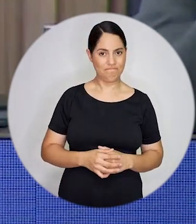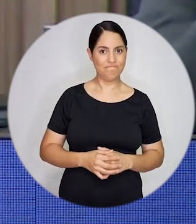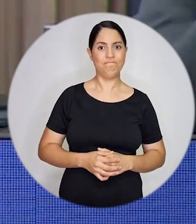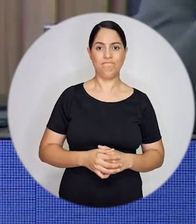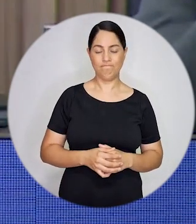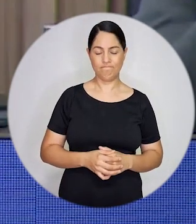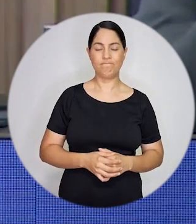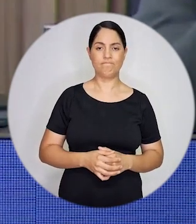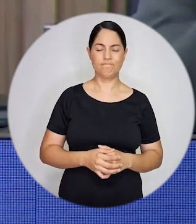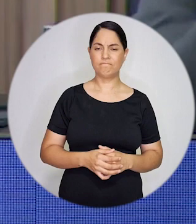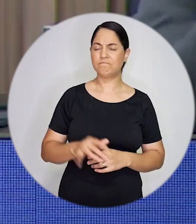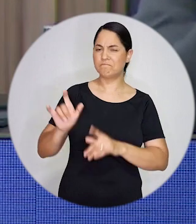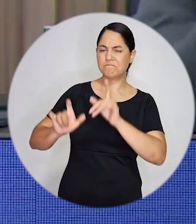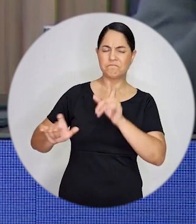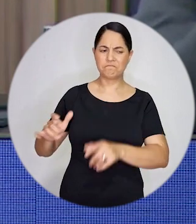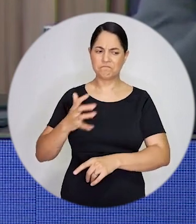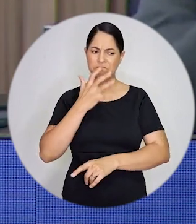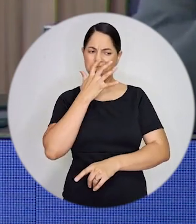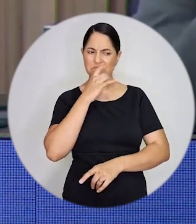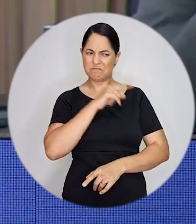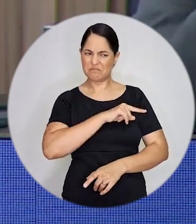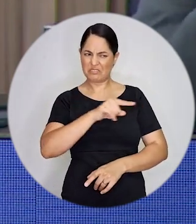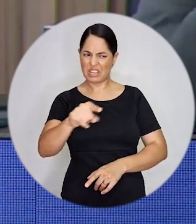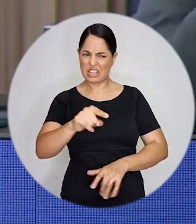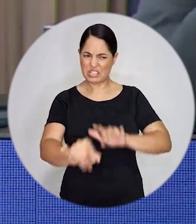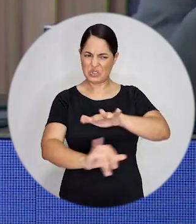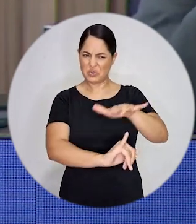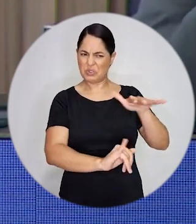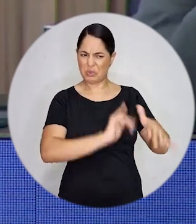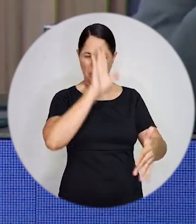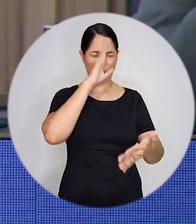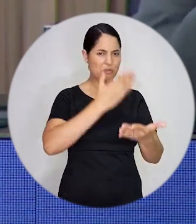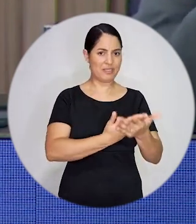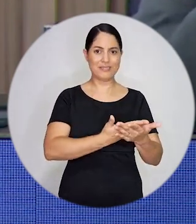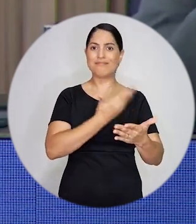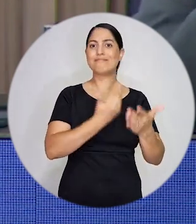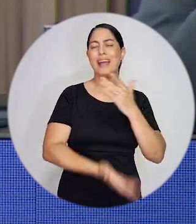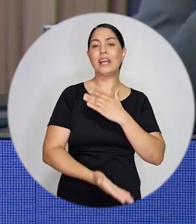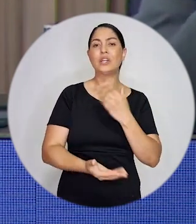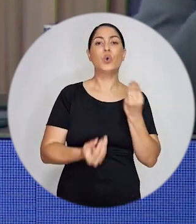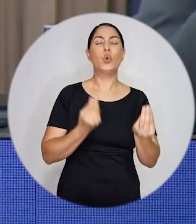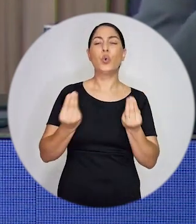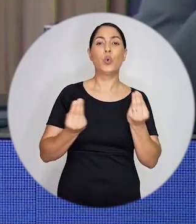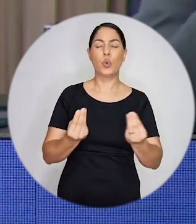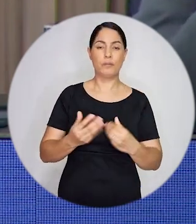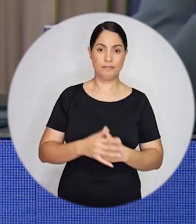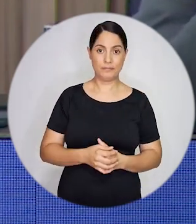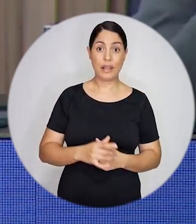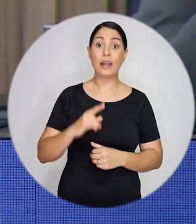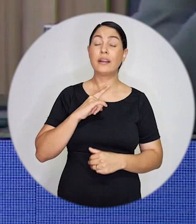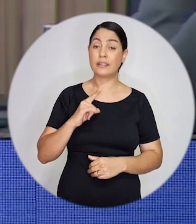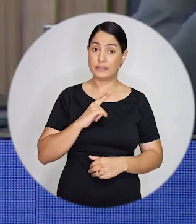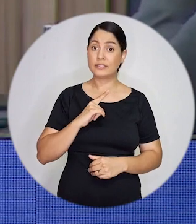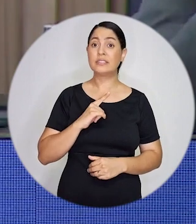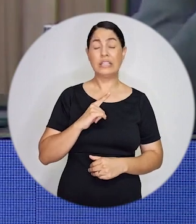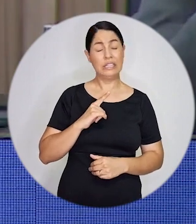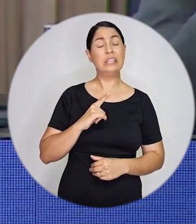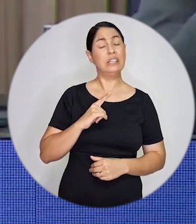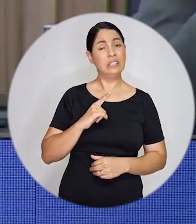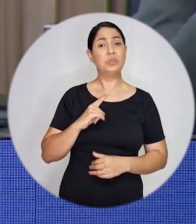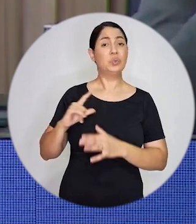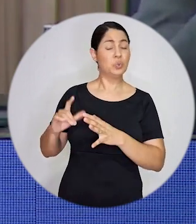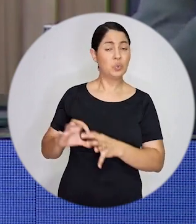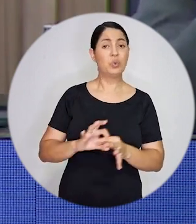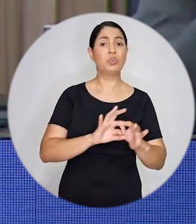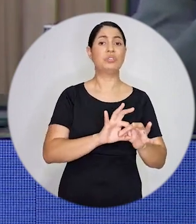nas instituições. A perda de confiança nas instituições, nas políticas, nos programas, que no limite, se isso